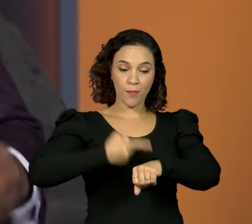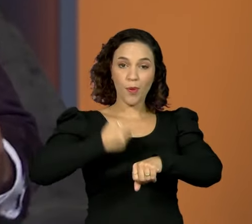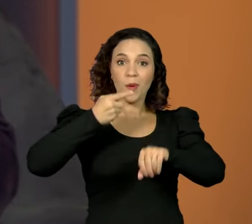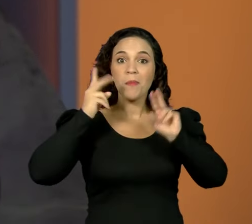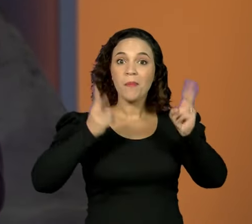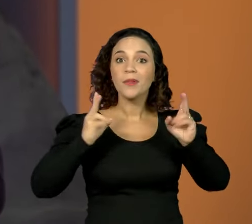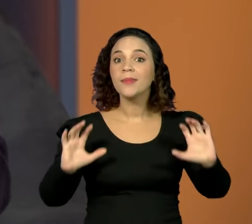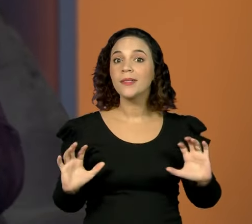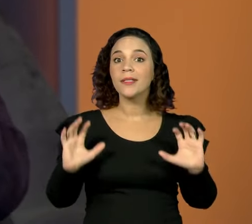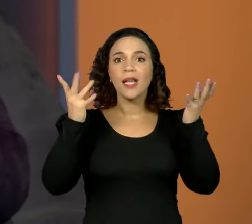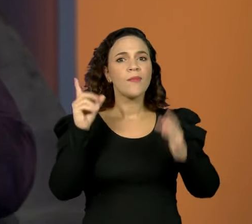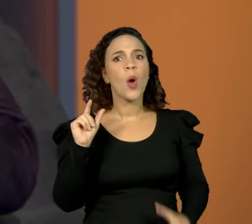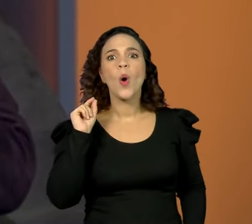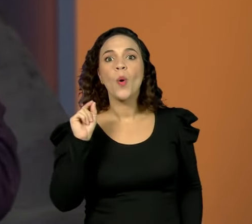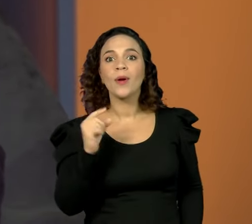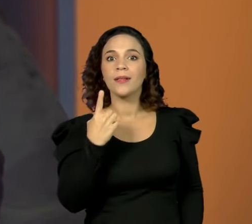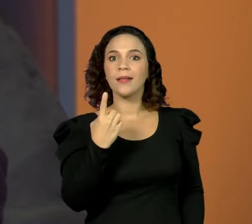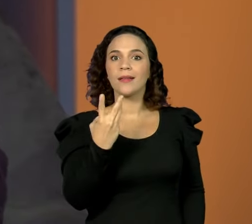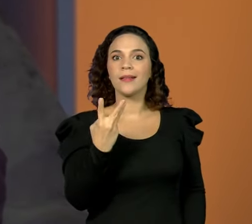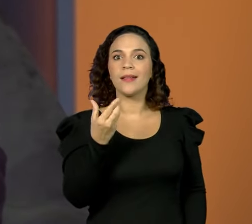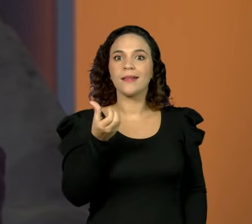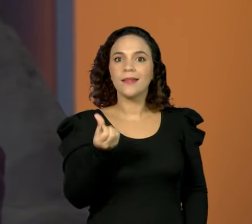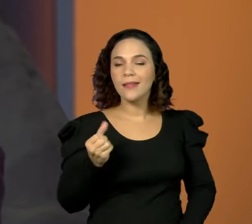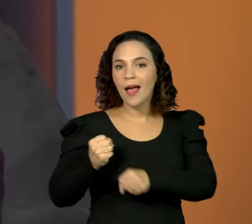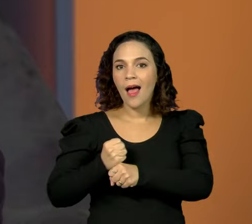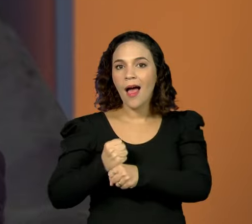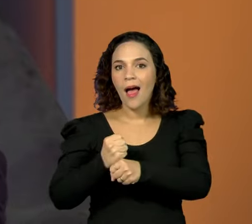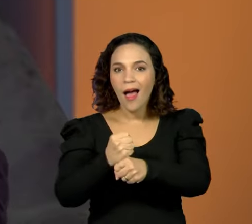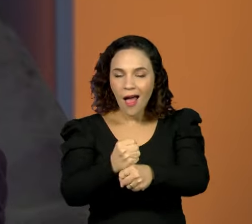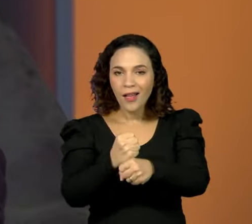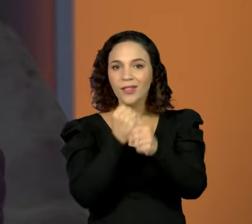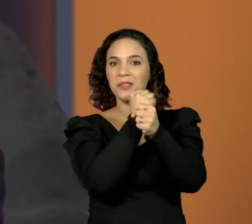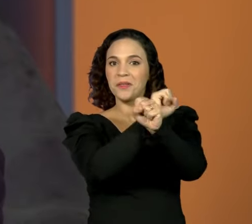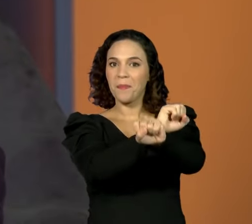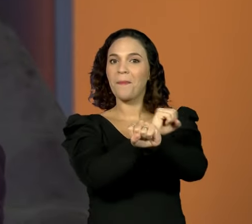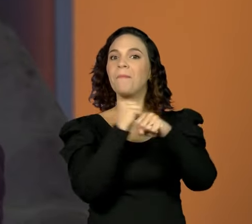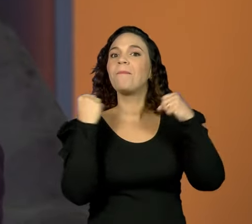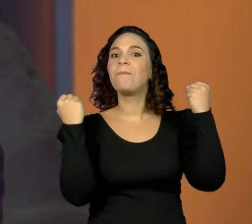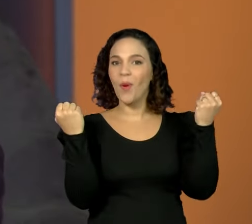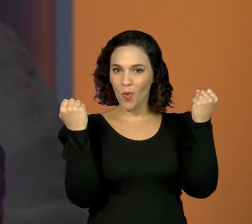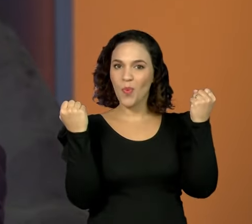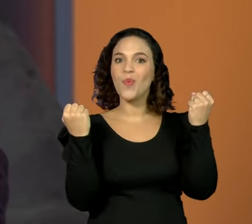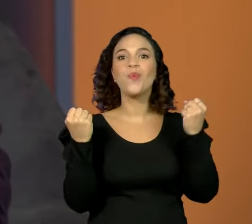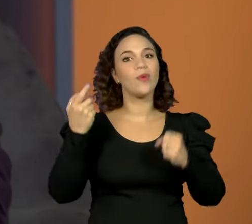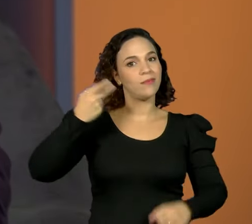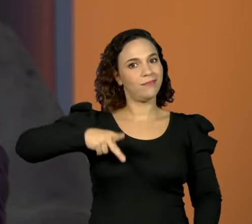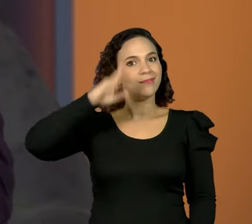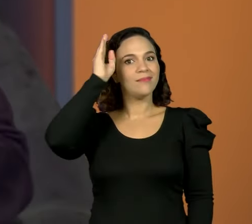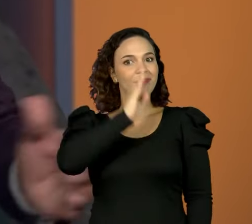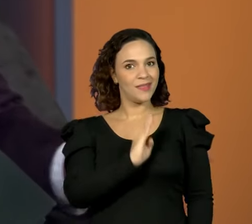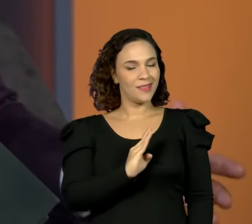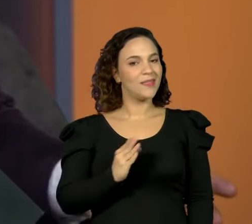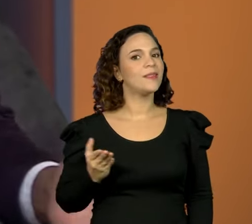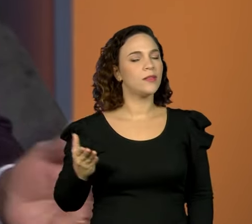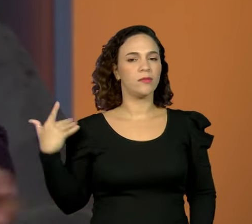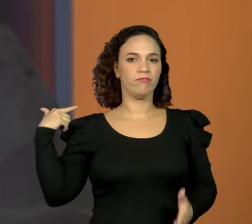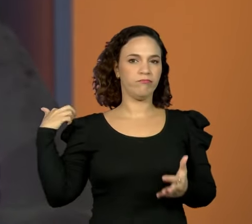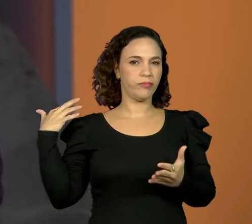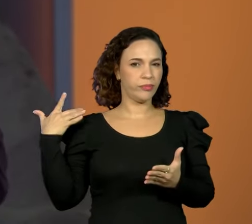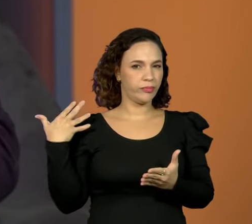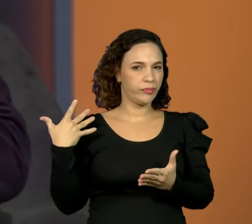de celebração de 136 anos da abolição da escravatura no nosso país. Uma